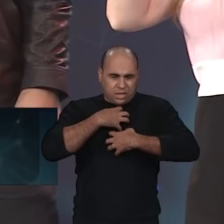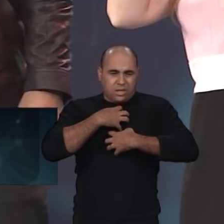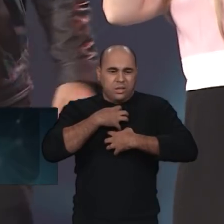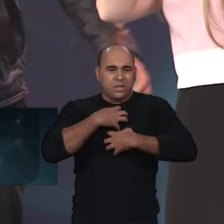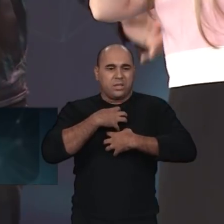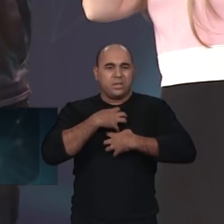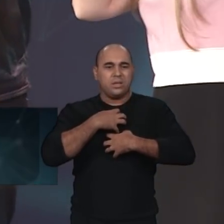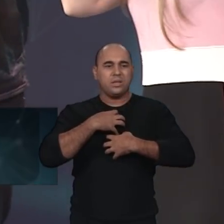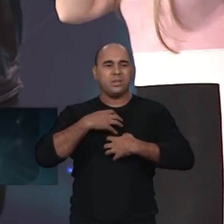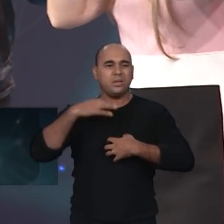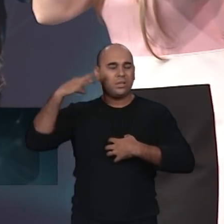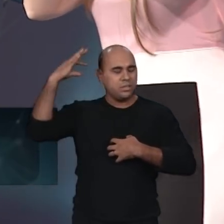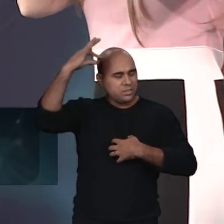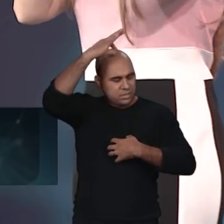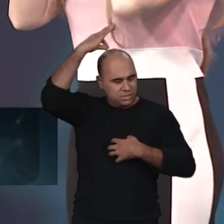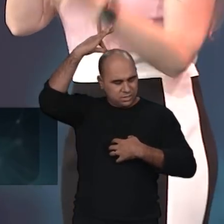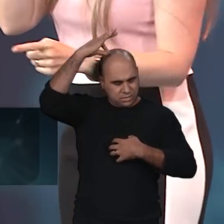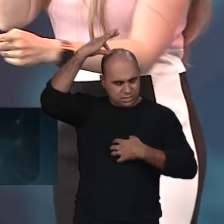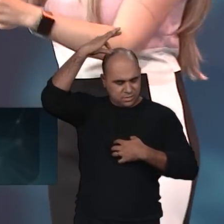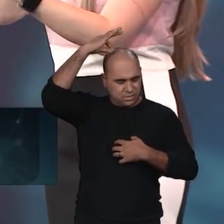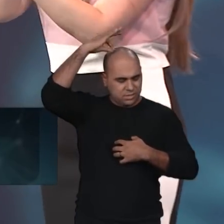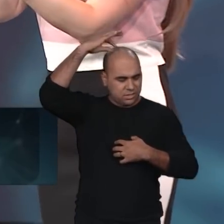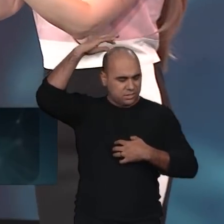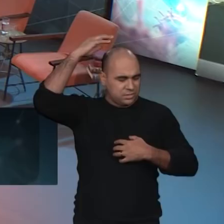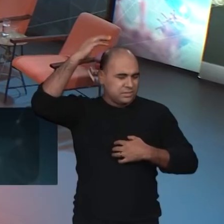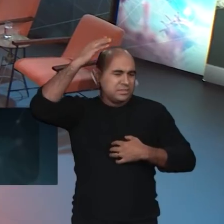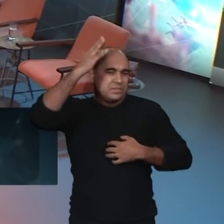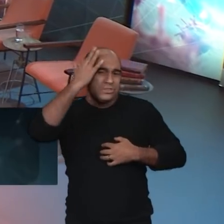que chorar também é